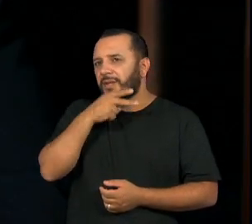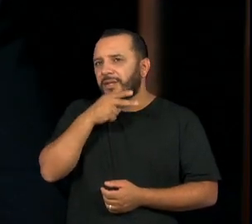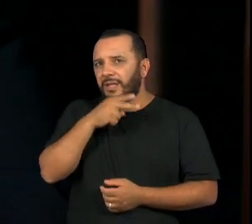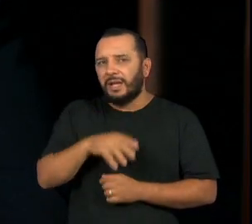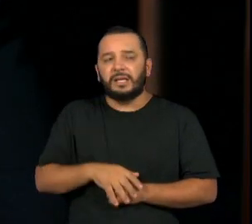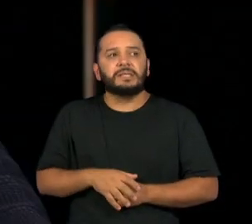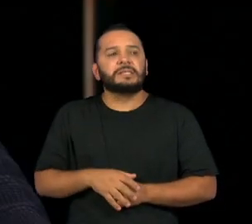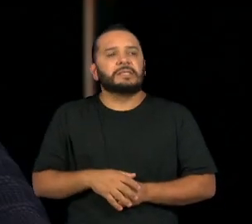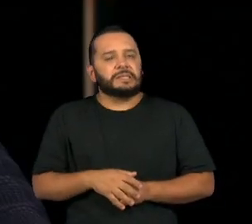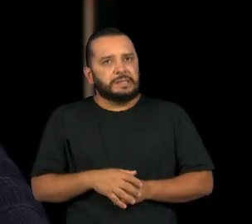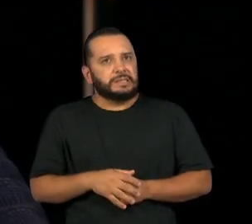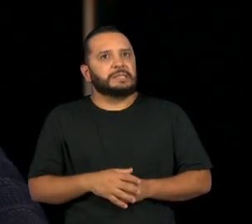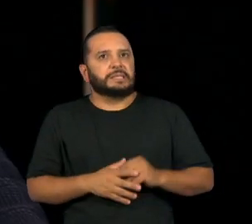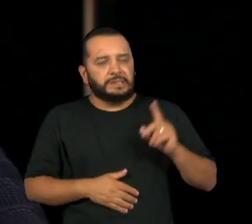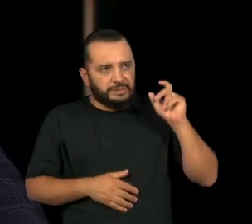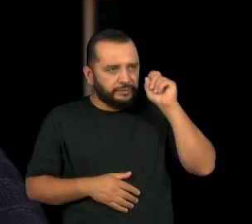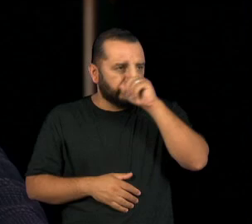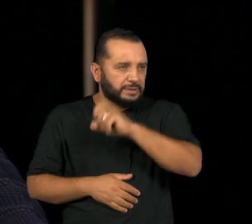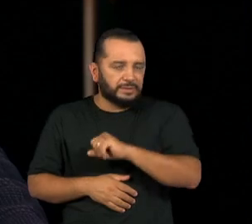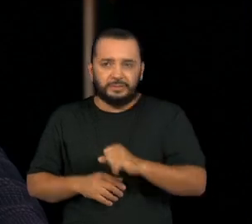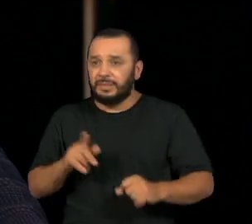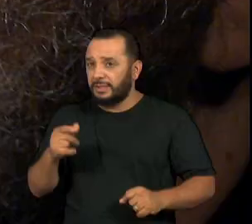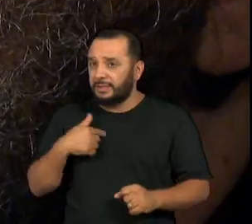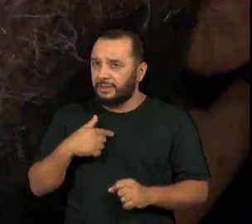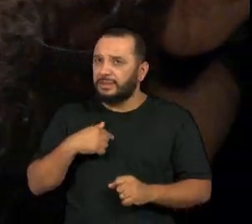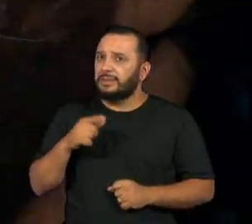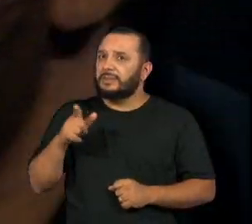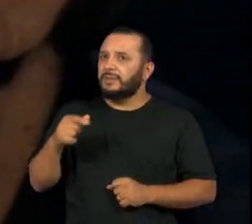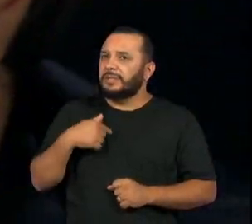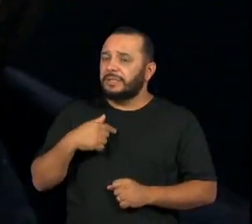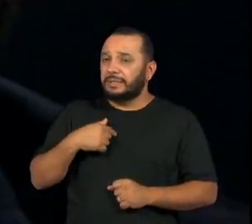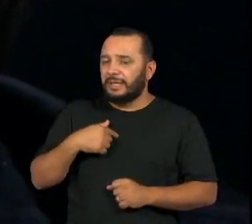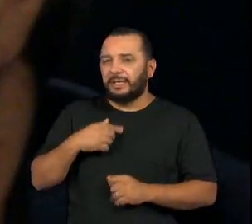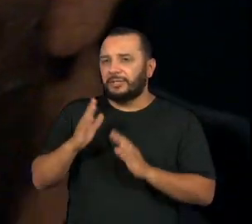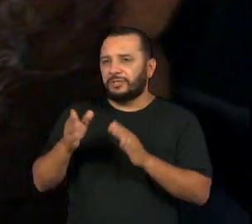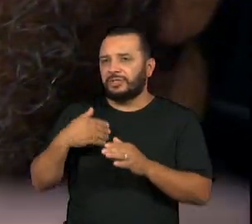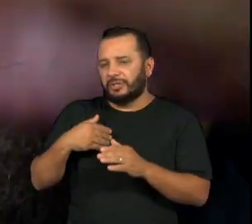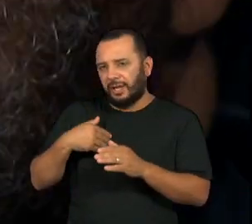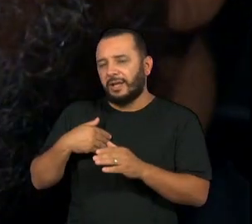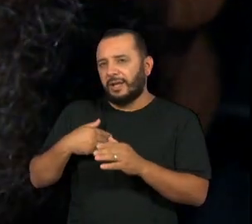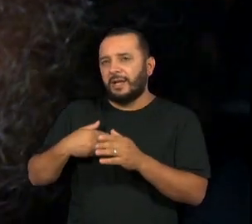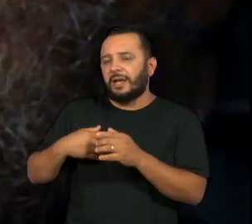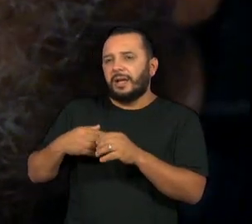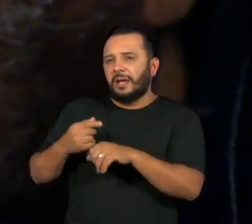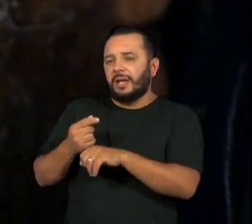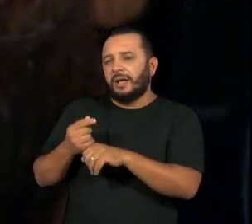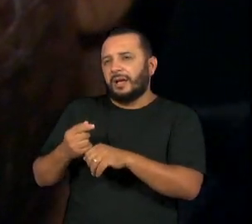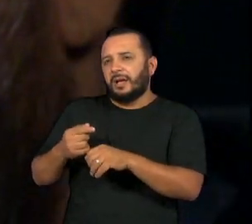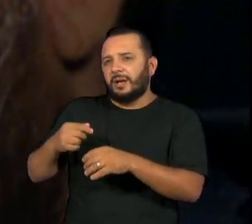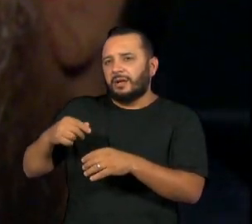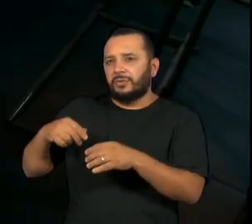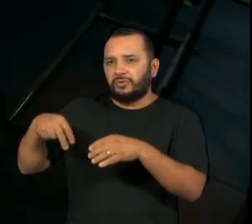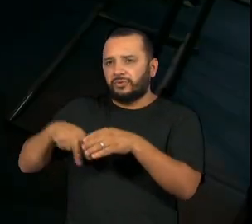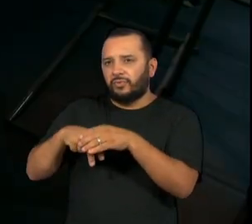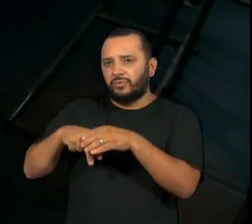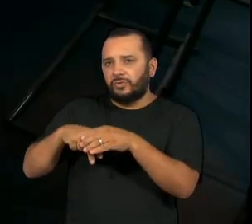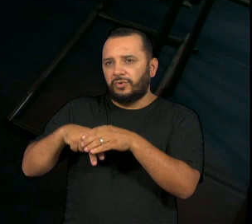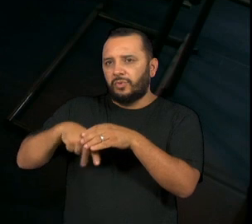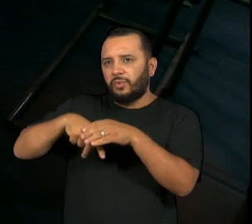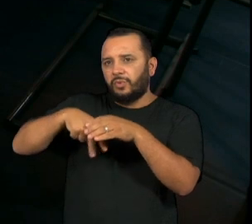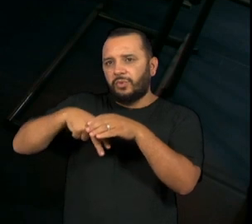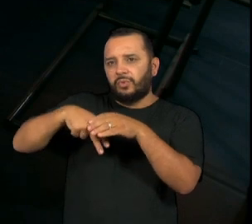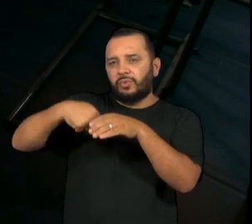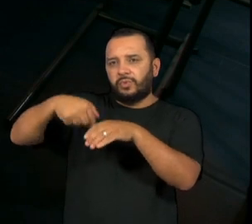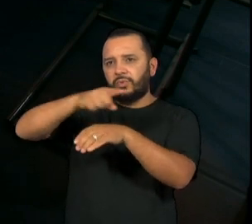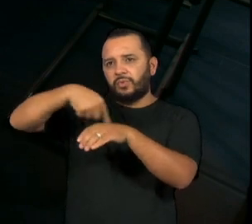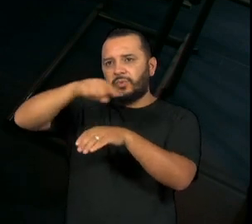Tataravô... É difícil você saber o nome. É difícil, é. Mas se você pegasse uma máquina do tempo agora e fosse lá para onde... Croácia, com o seu tataravô, sei lá